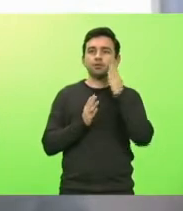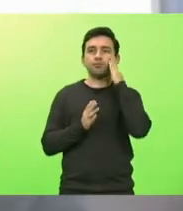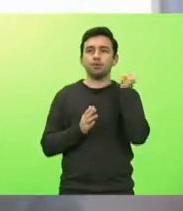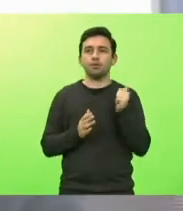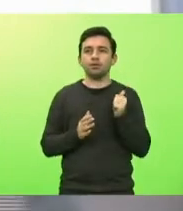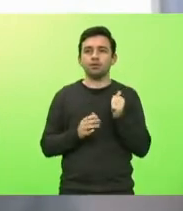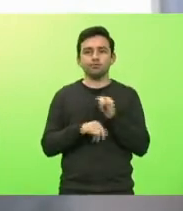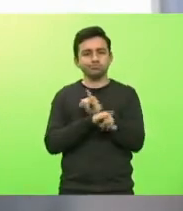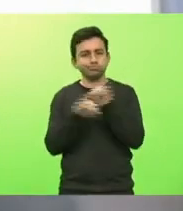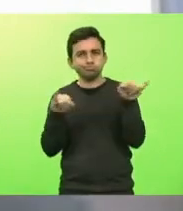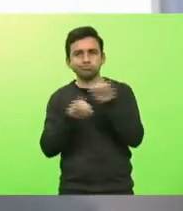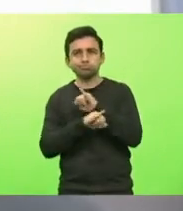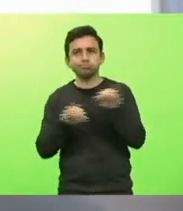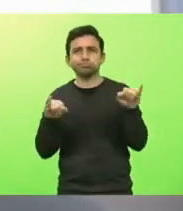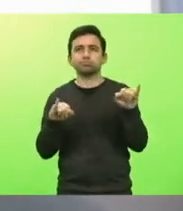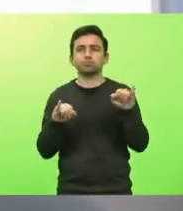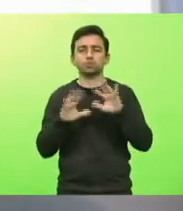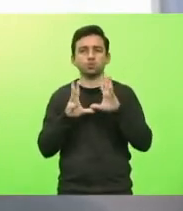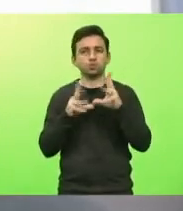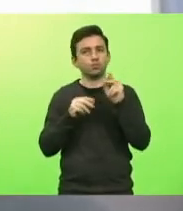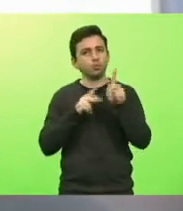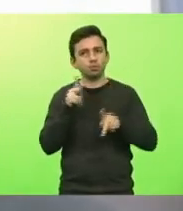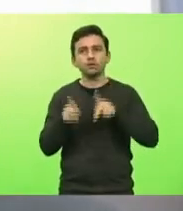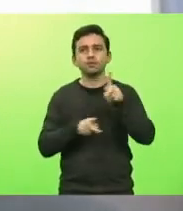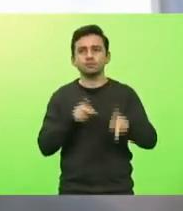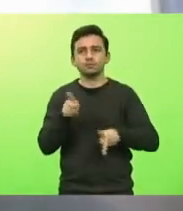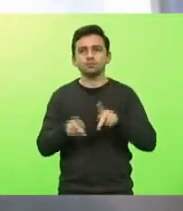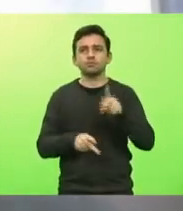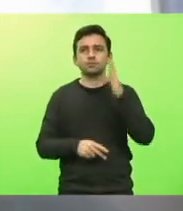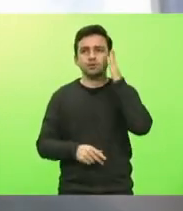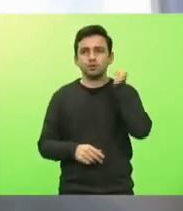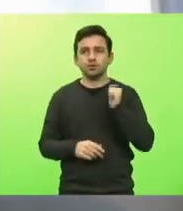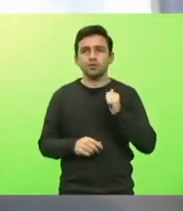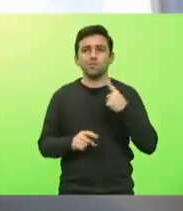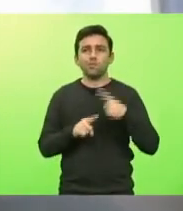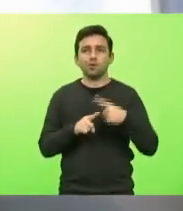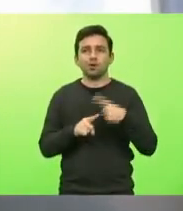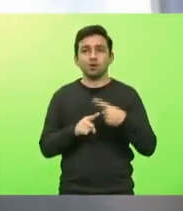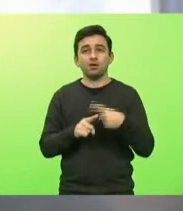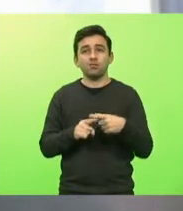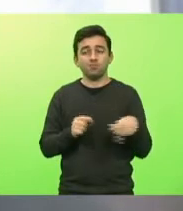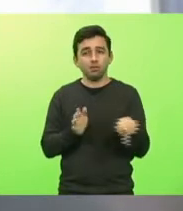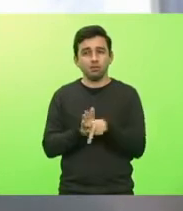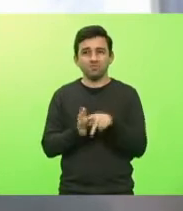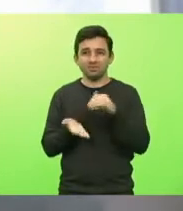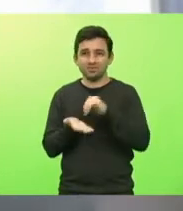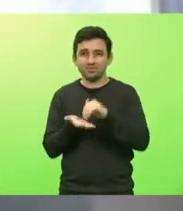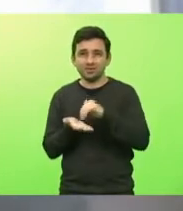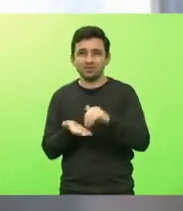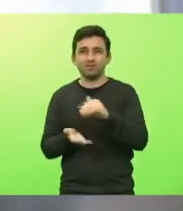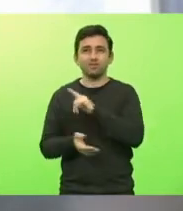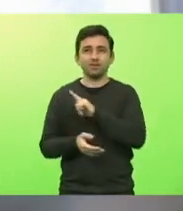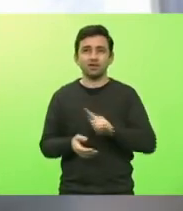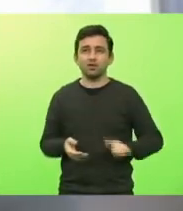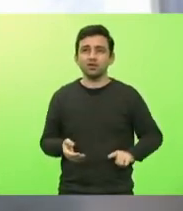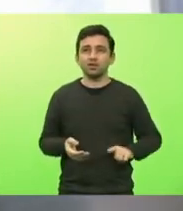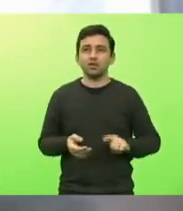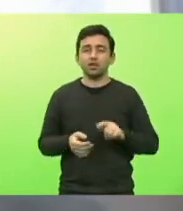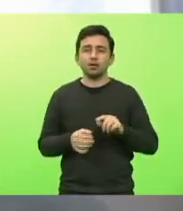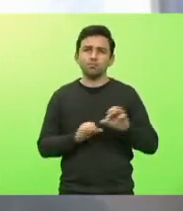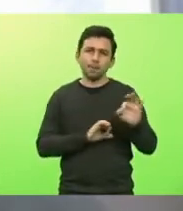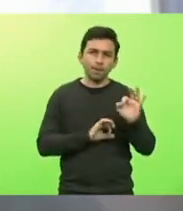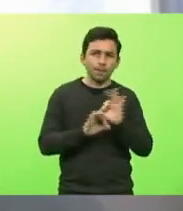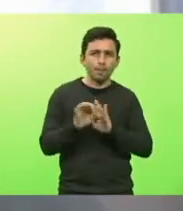levando ao conhecimento da população, porque a própria Secretaria, o Estado, foi se equipando